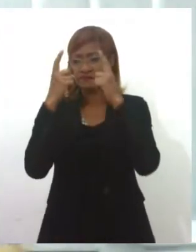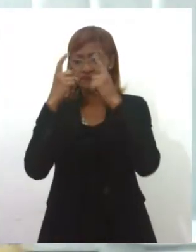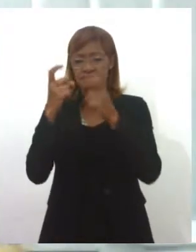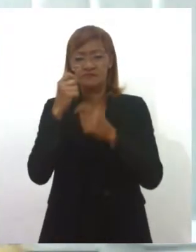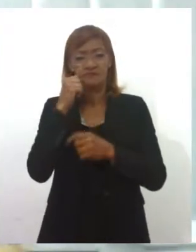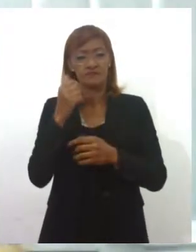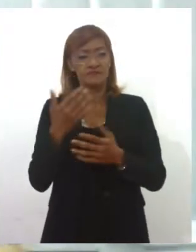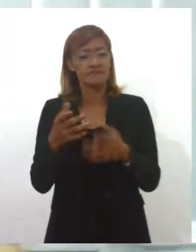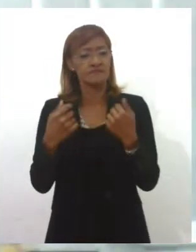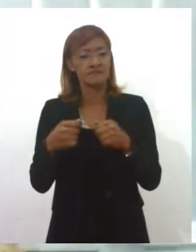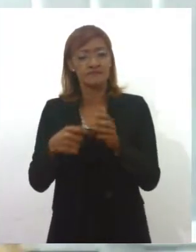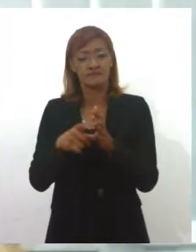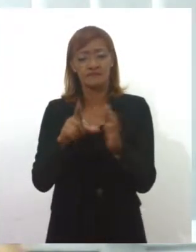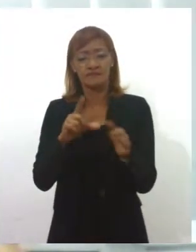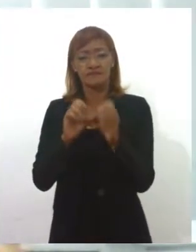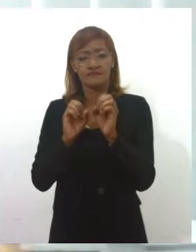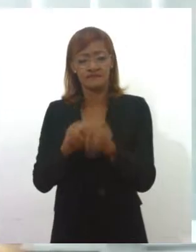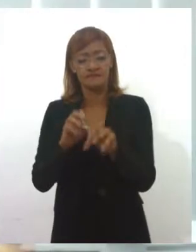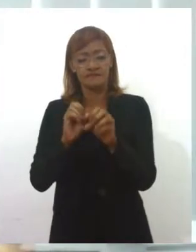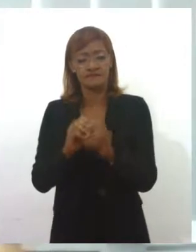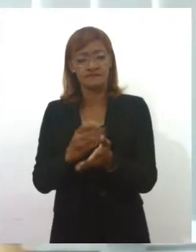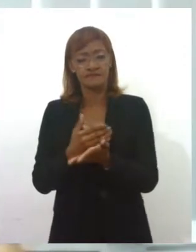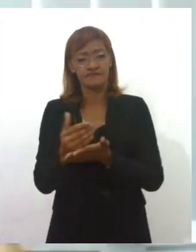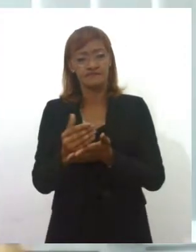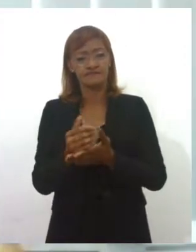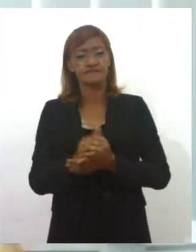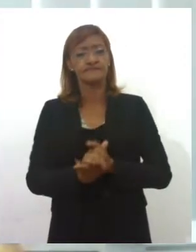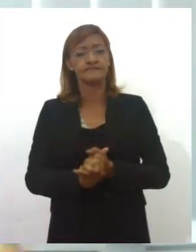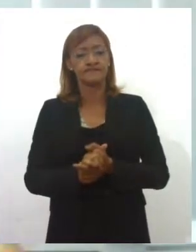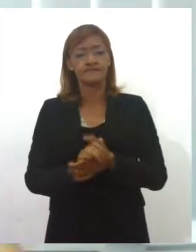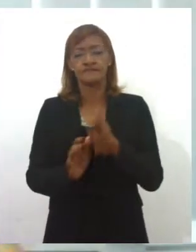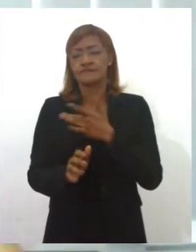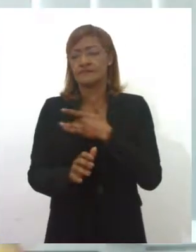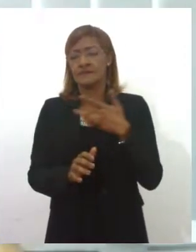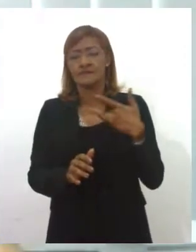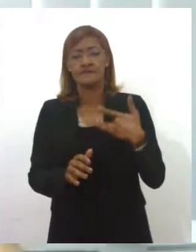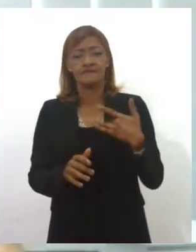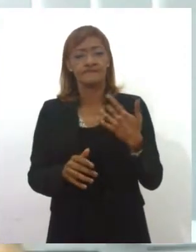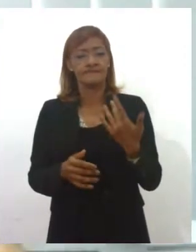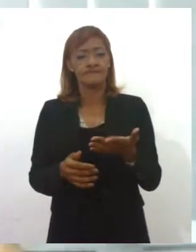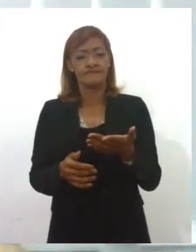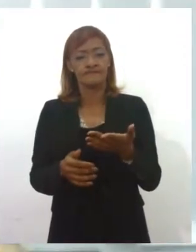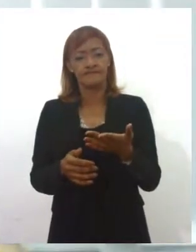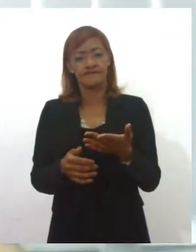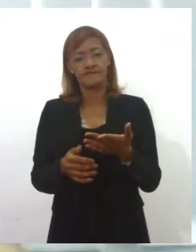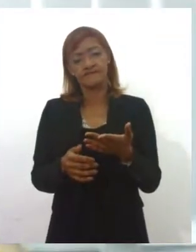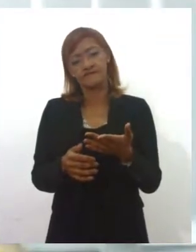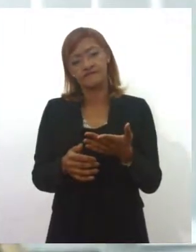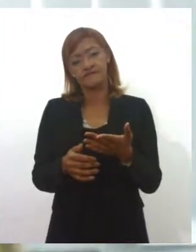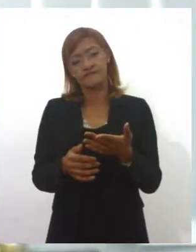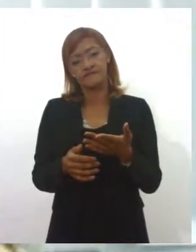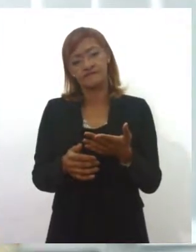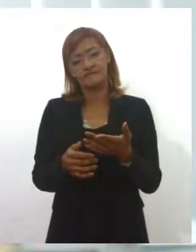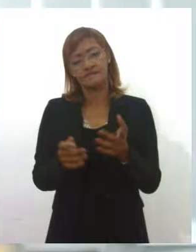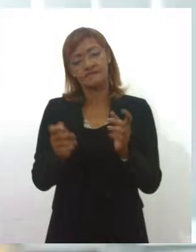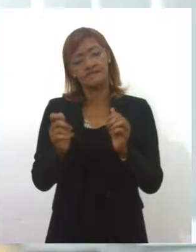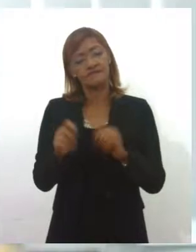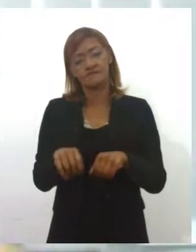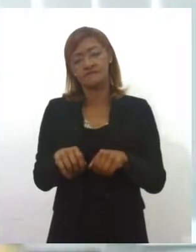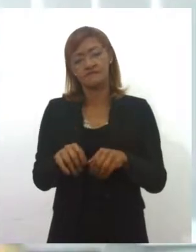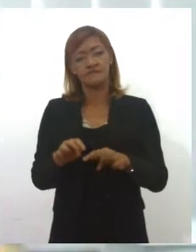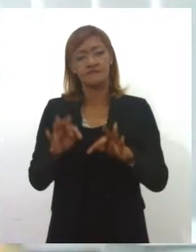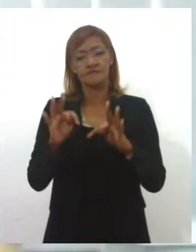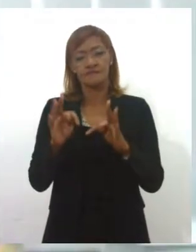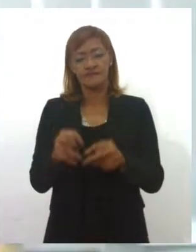acho que tudo que a educação na saúde na área da saúde seja em que área